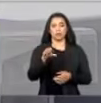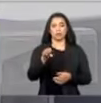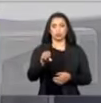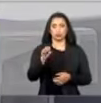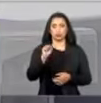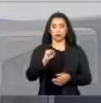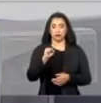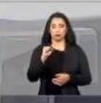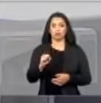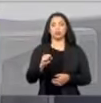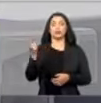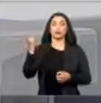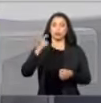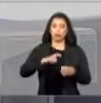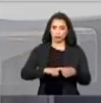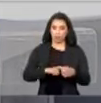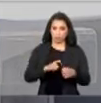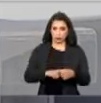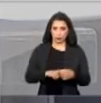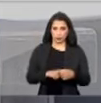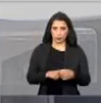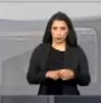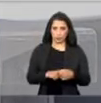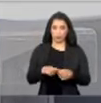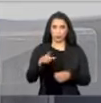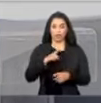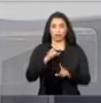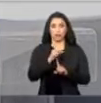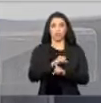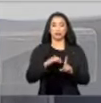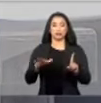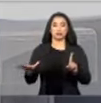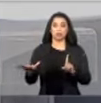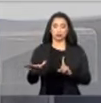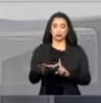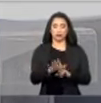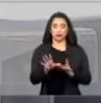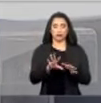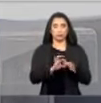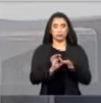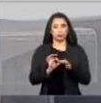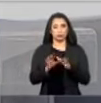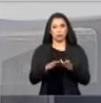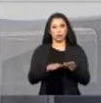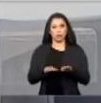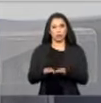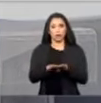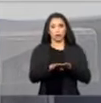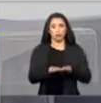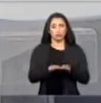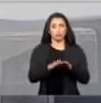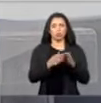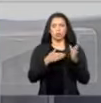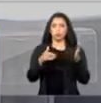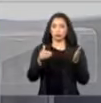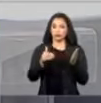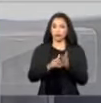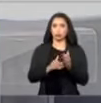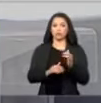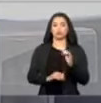derrocada. A iniciativa veio da sociedade, de uma comunhão inédita no país de todos os segmentos da indústria.